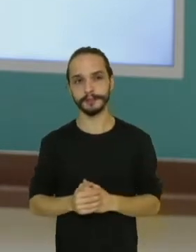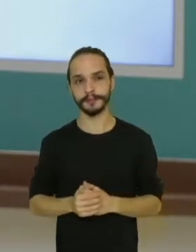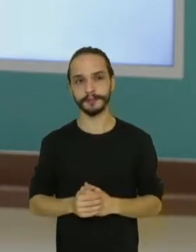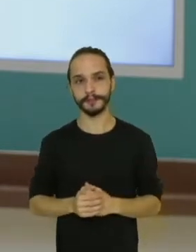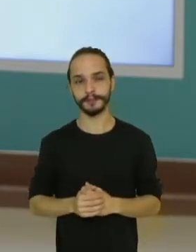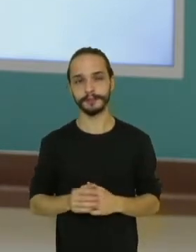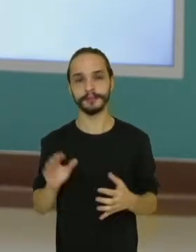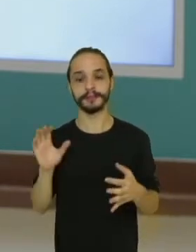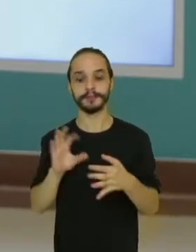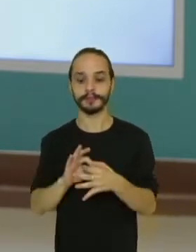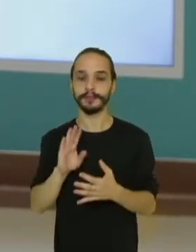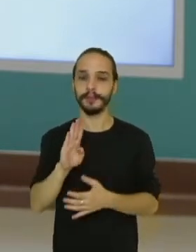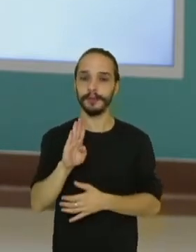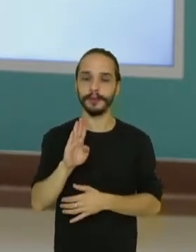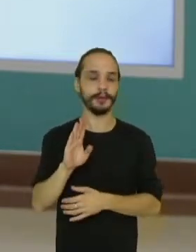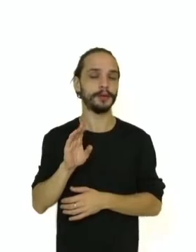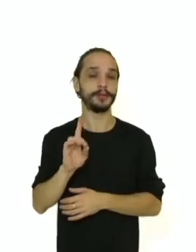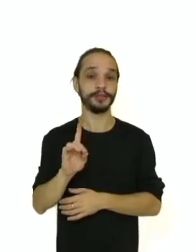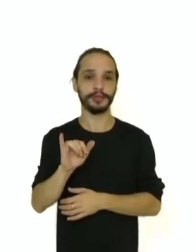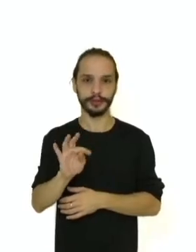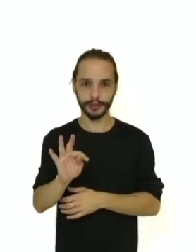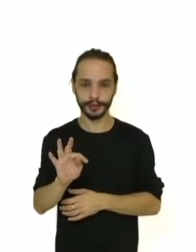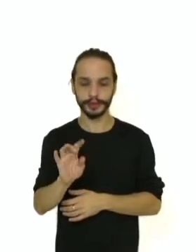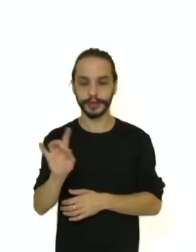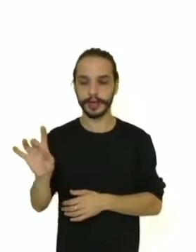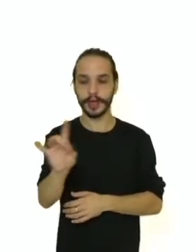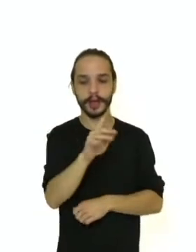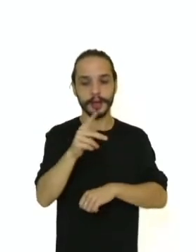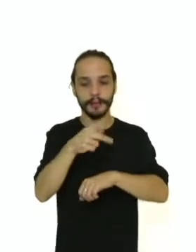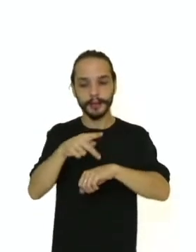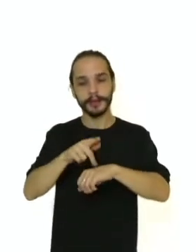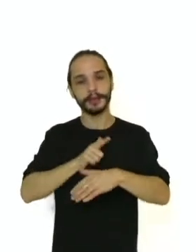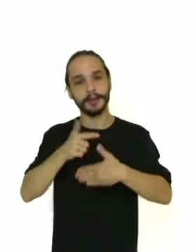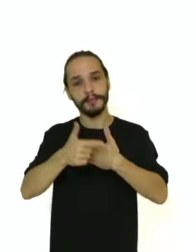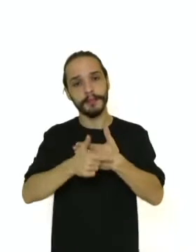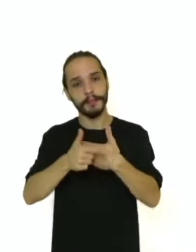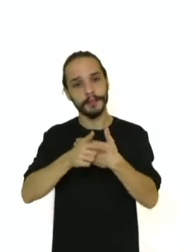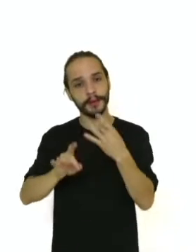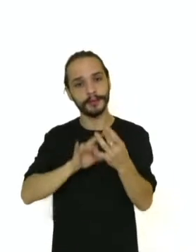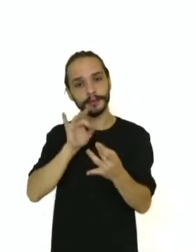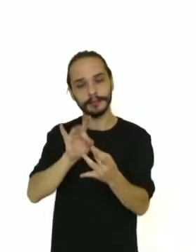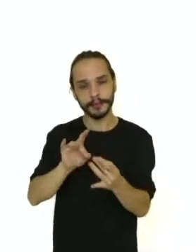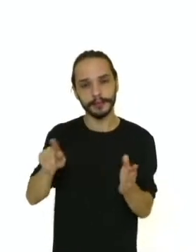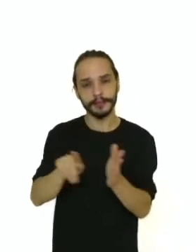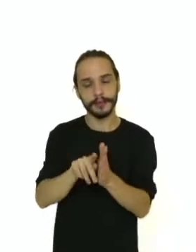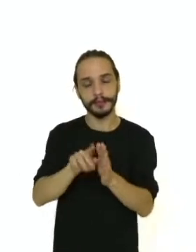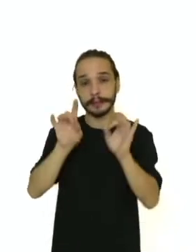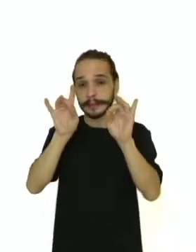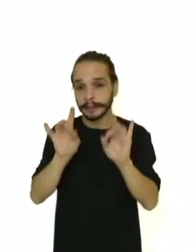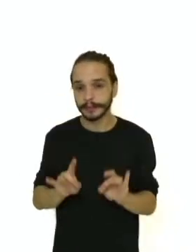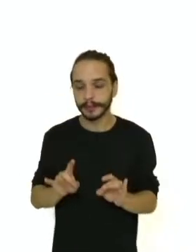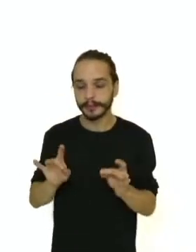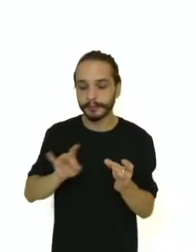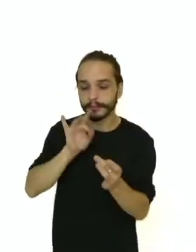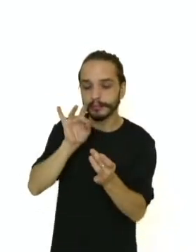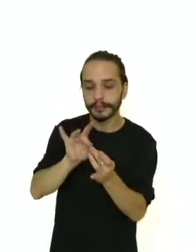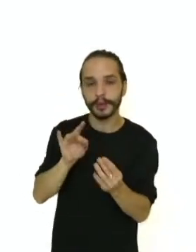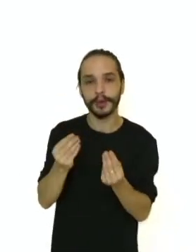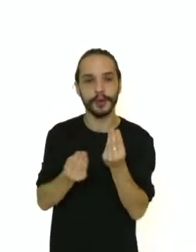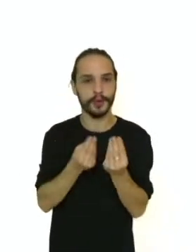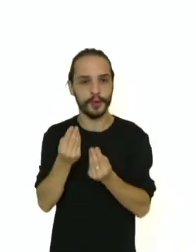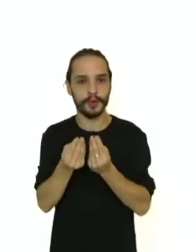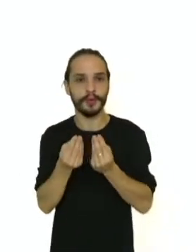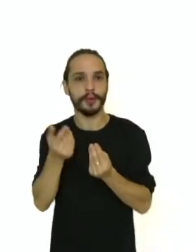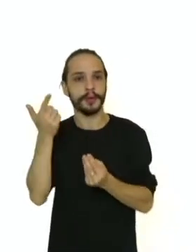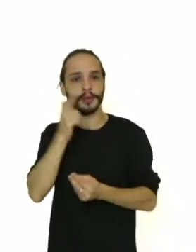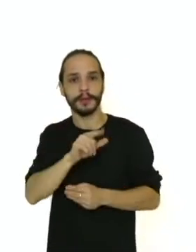na DIT, cada país desempenha um papel específico, possui então uma especialização que o torna mais